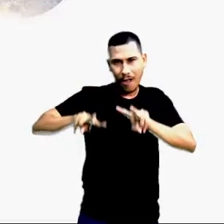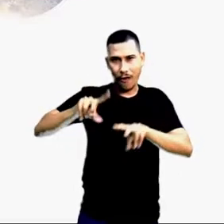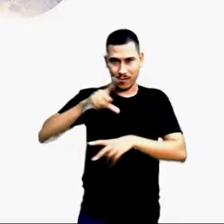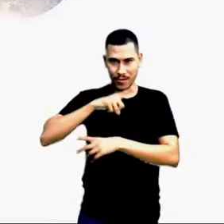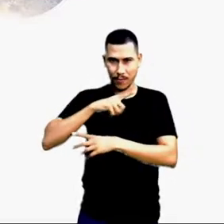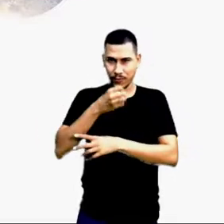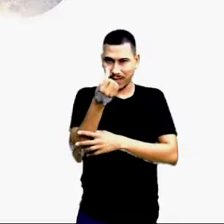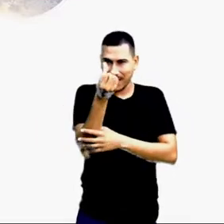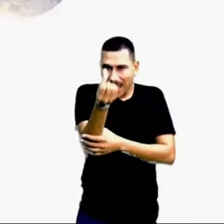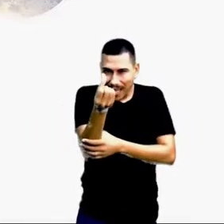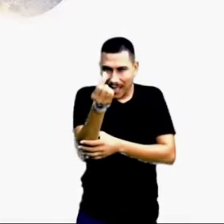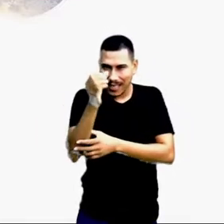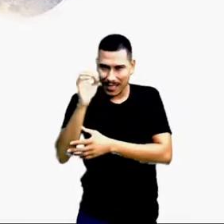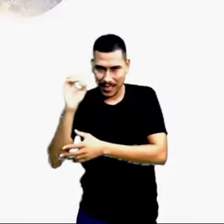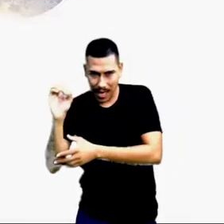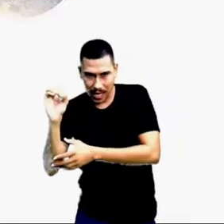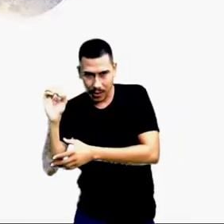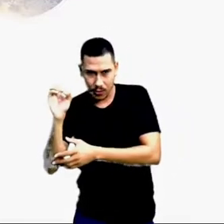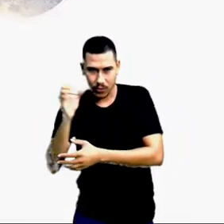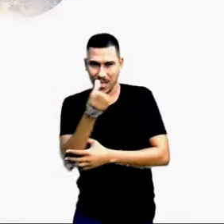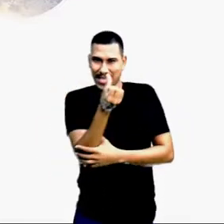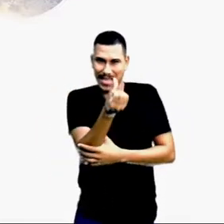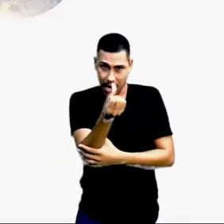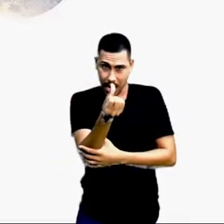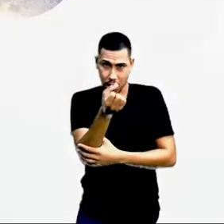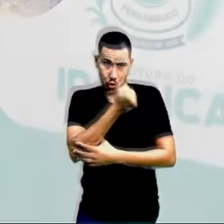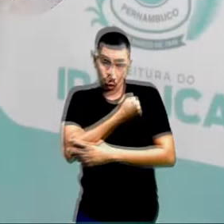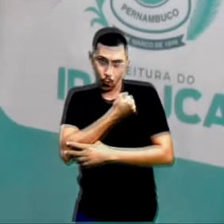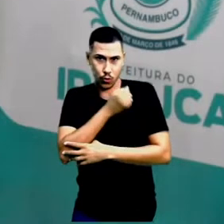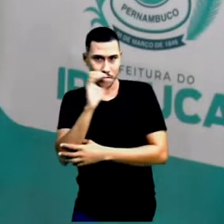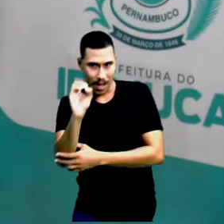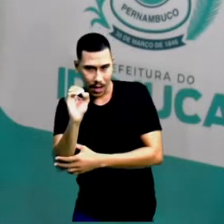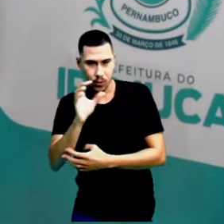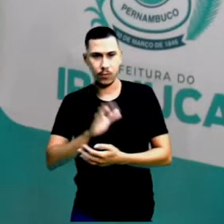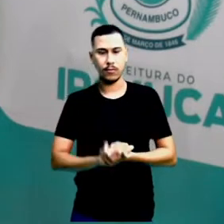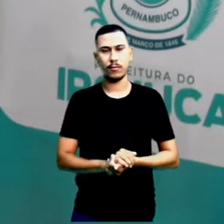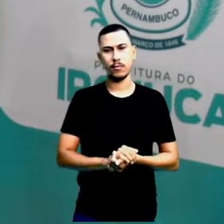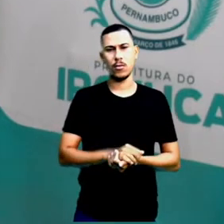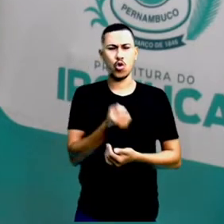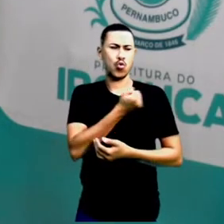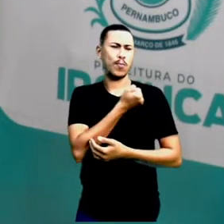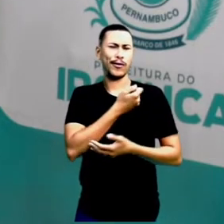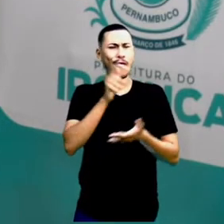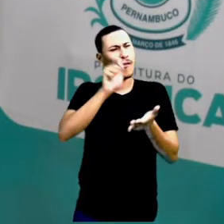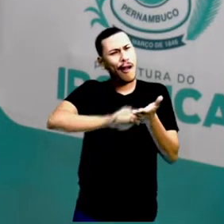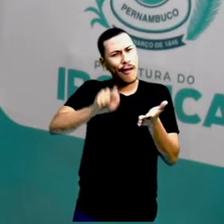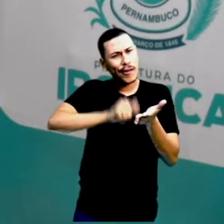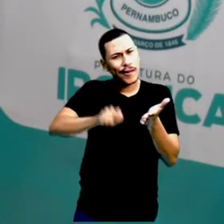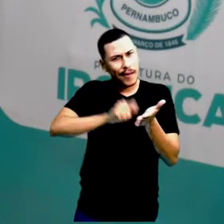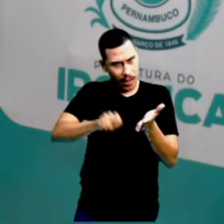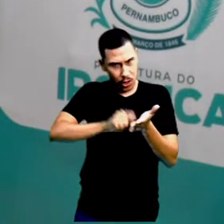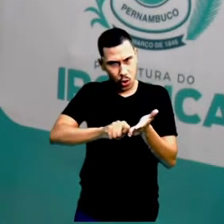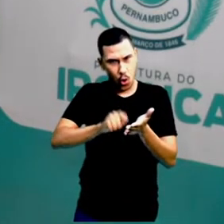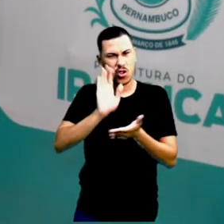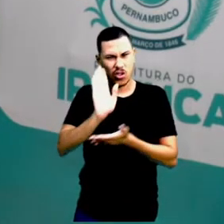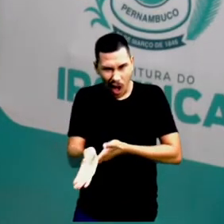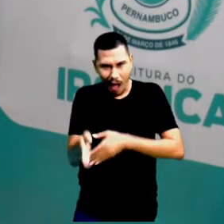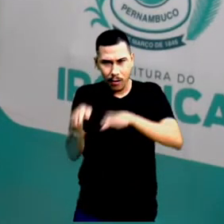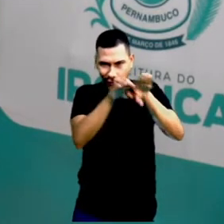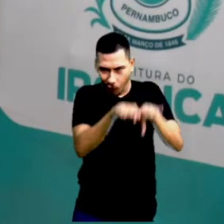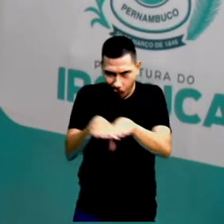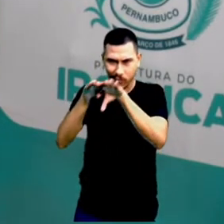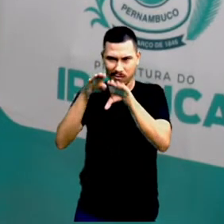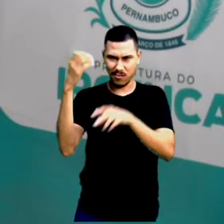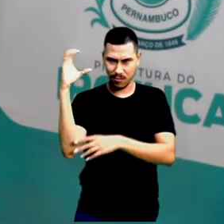6 zeros. Ok? Agora me diga, este número está escrito em notação